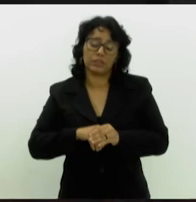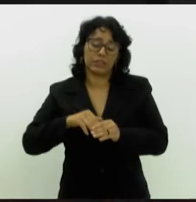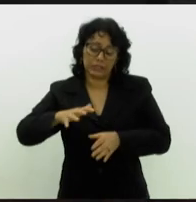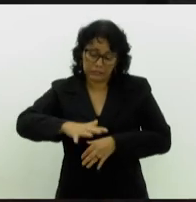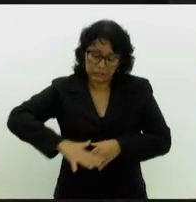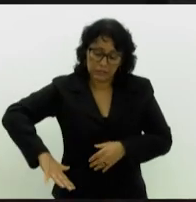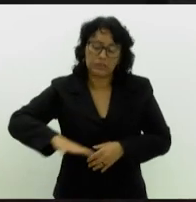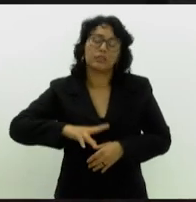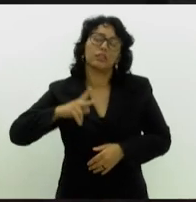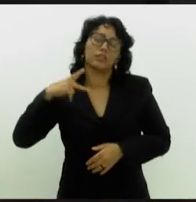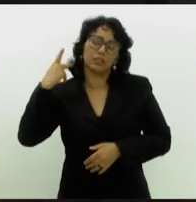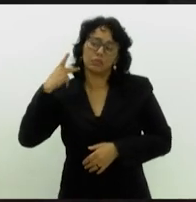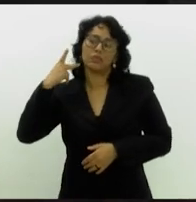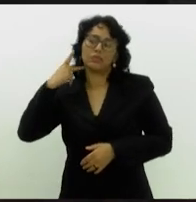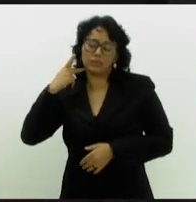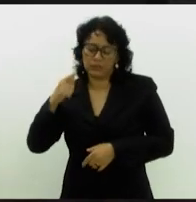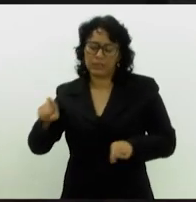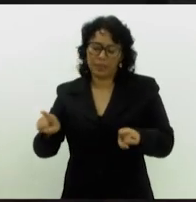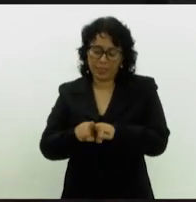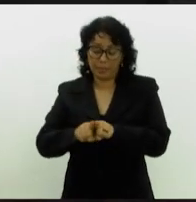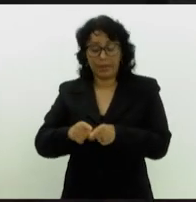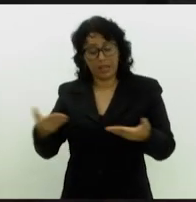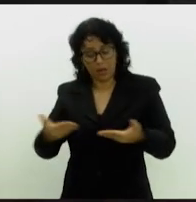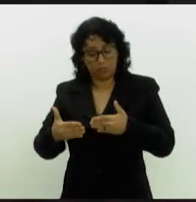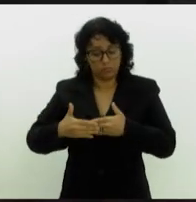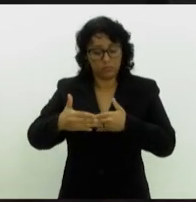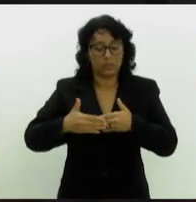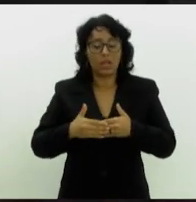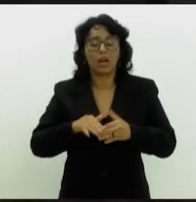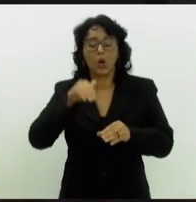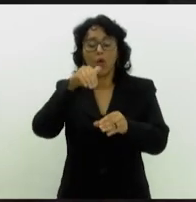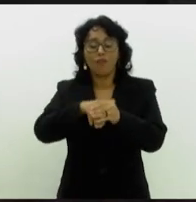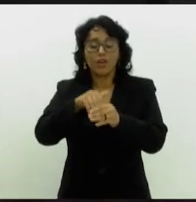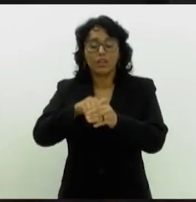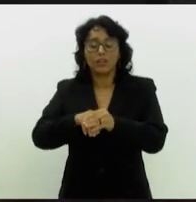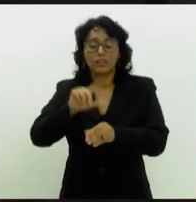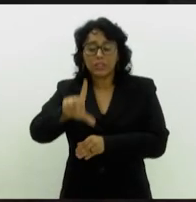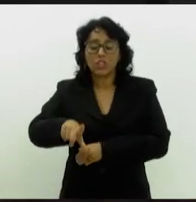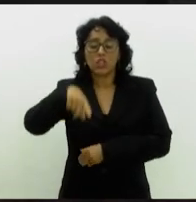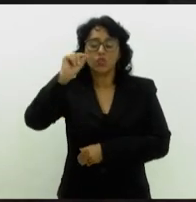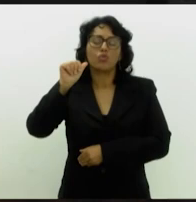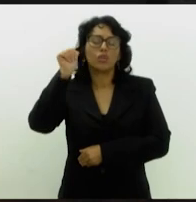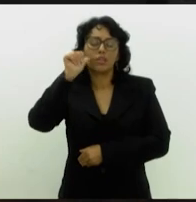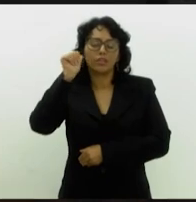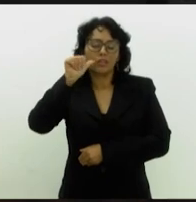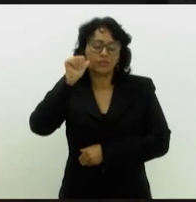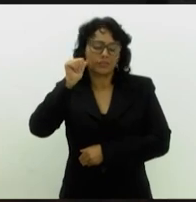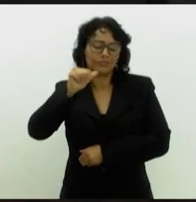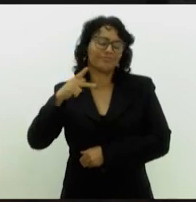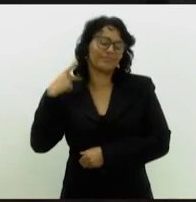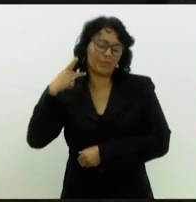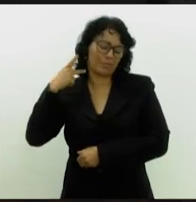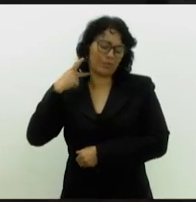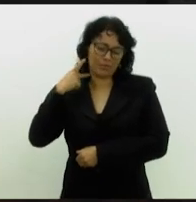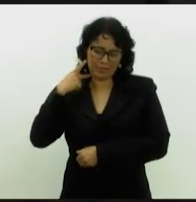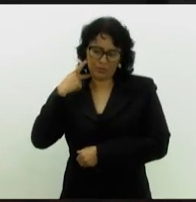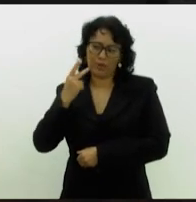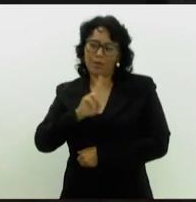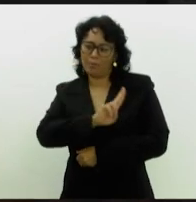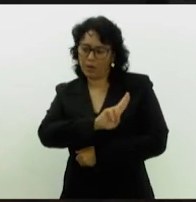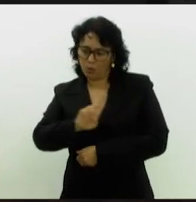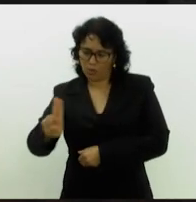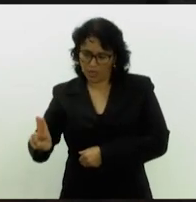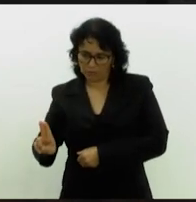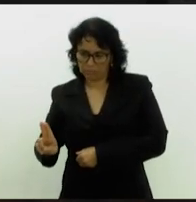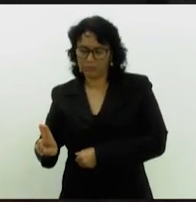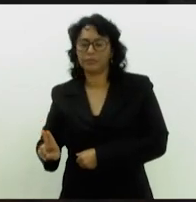é deputado Rodrigo Amorim fazer a votação da escolha da procuradora abriu o edital para os nomes e a gente tem também